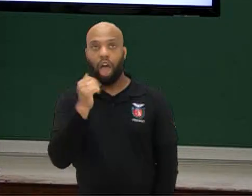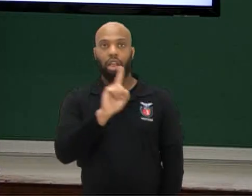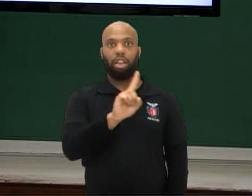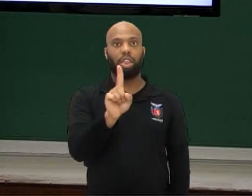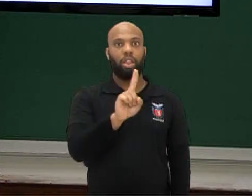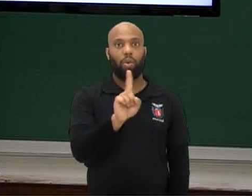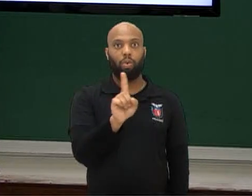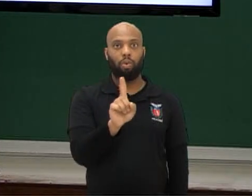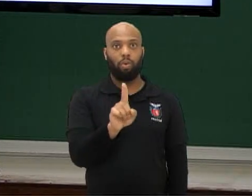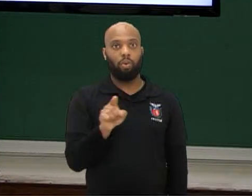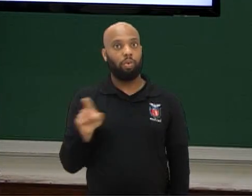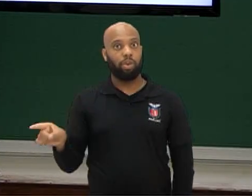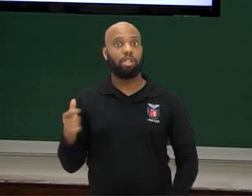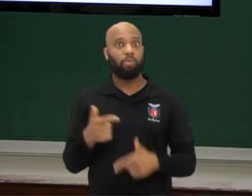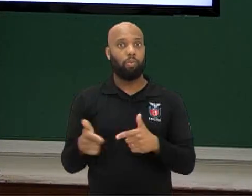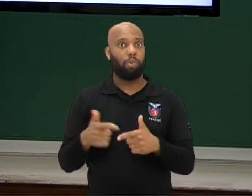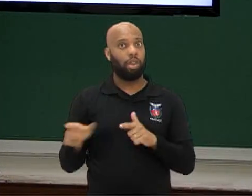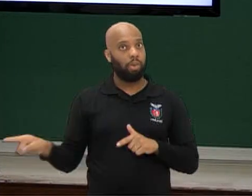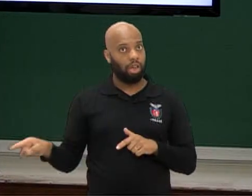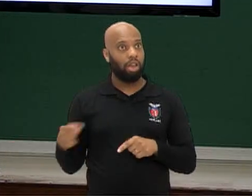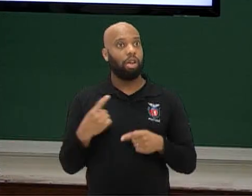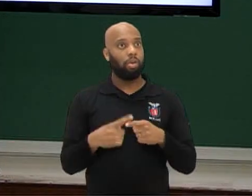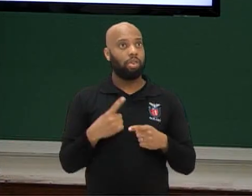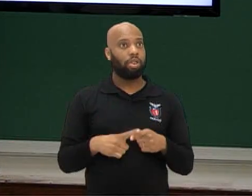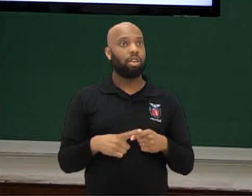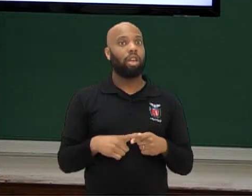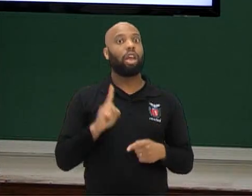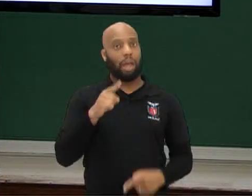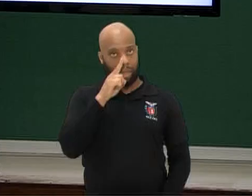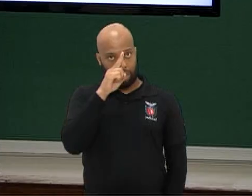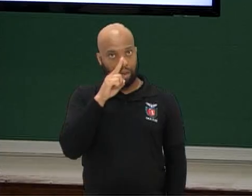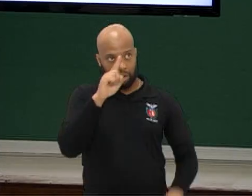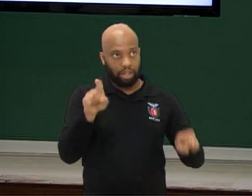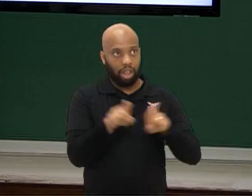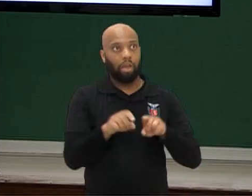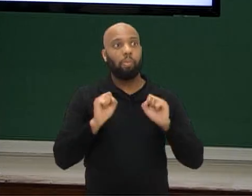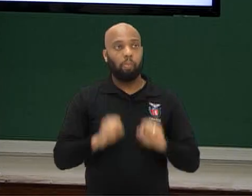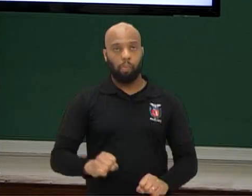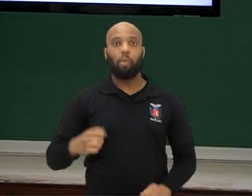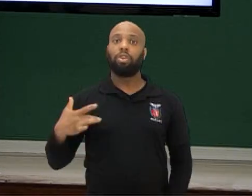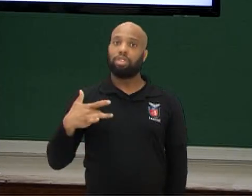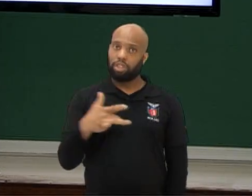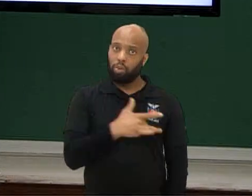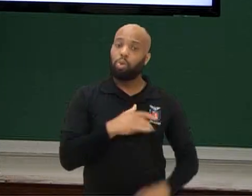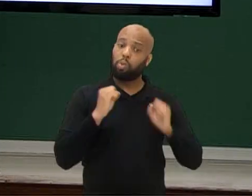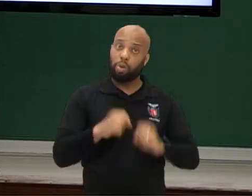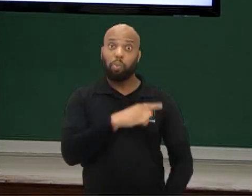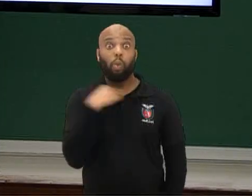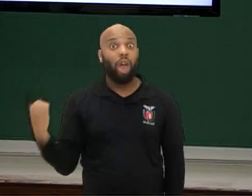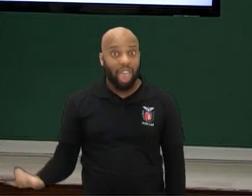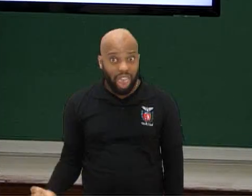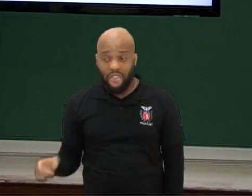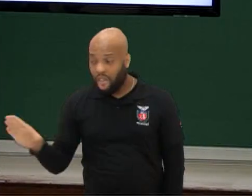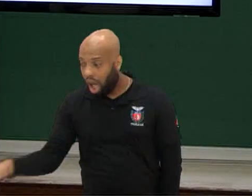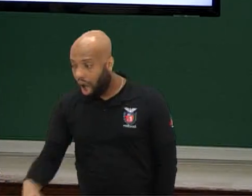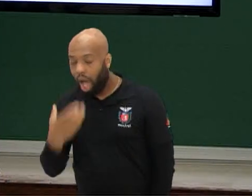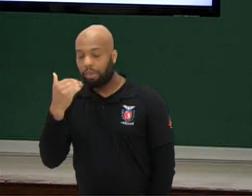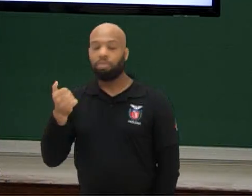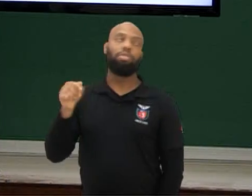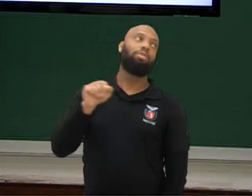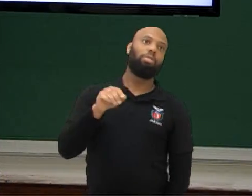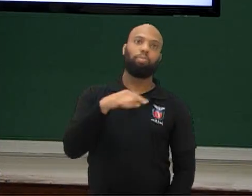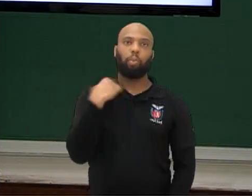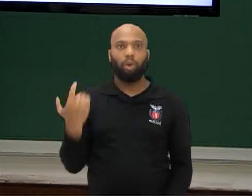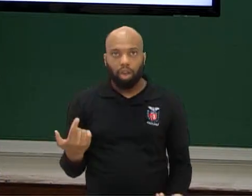come. Problema, pessoal. É tóxico, pode te intoxicar, pode inclusive levar à morte. Tem que tomar